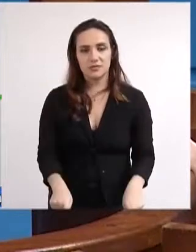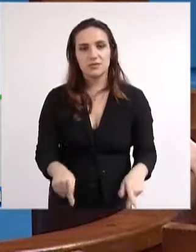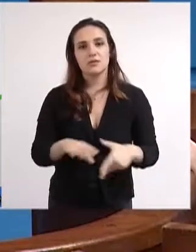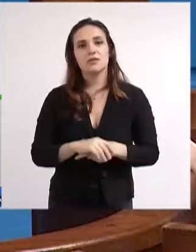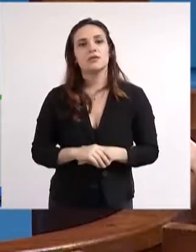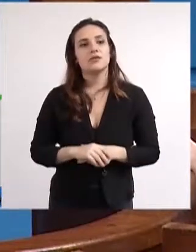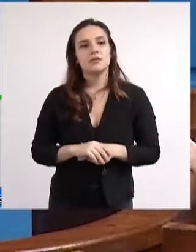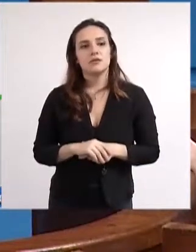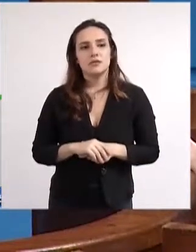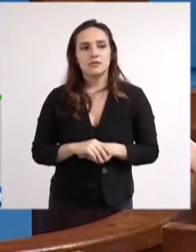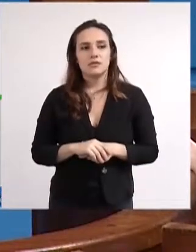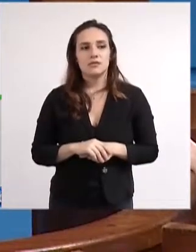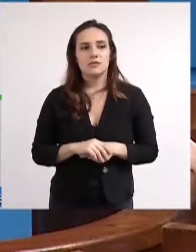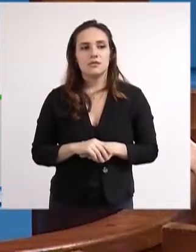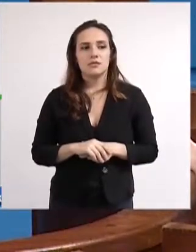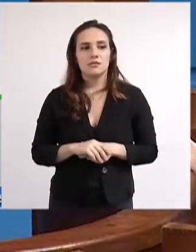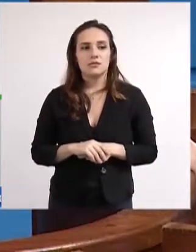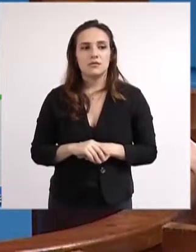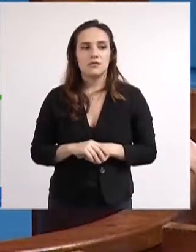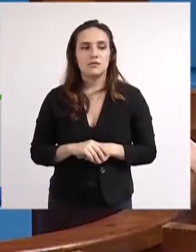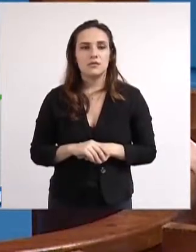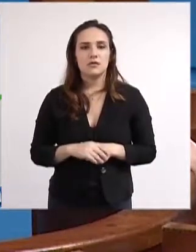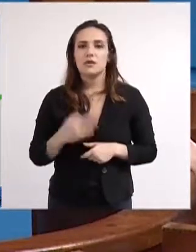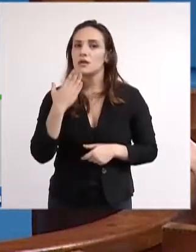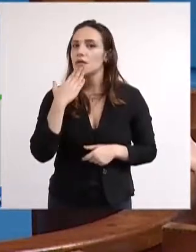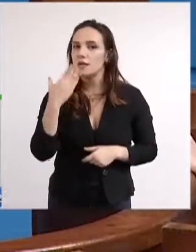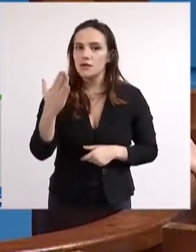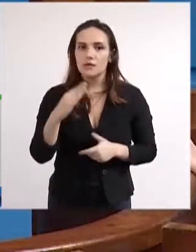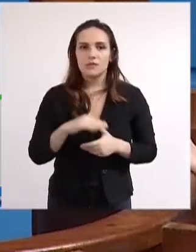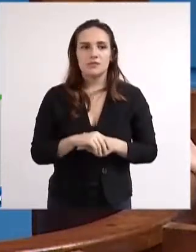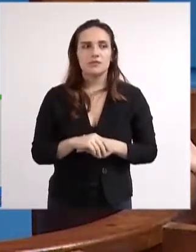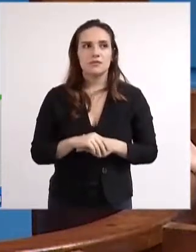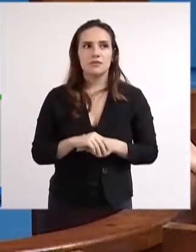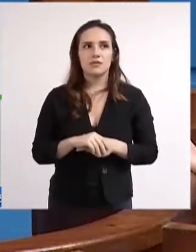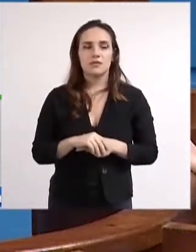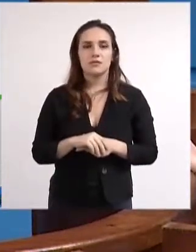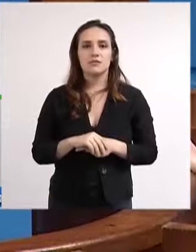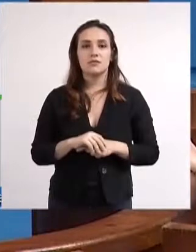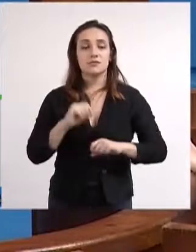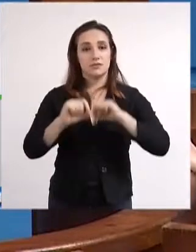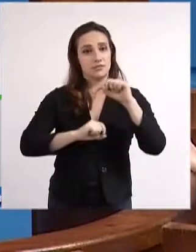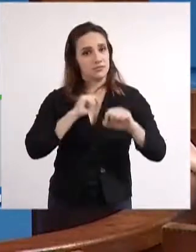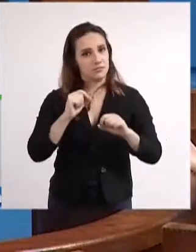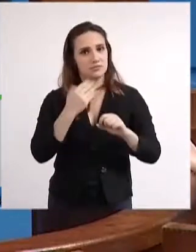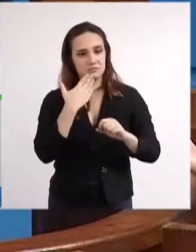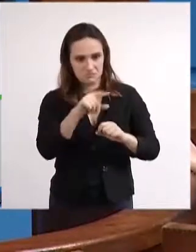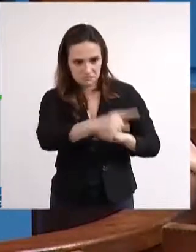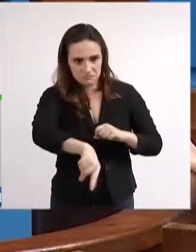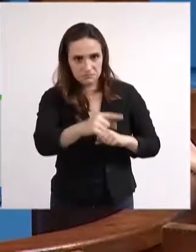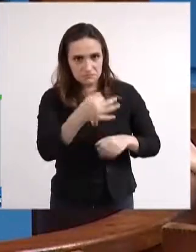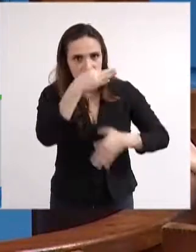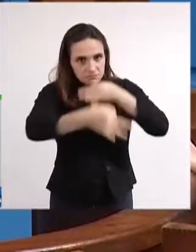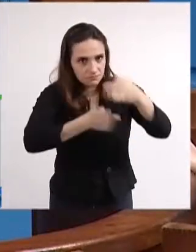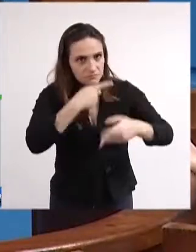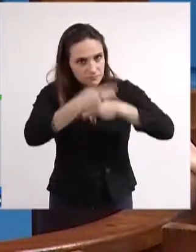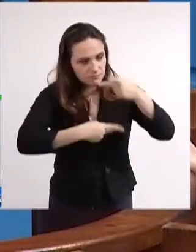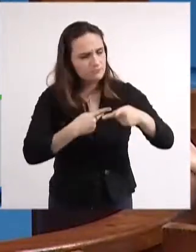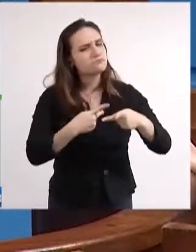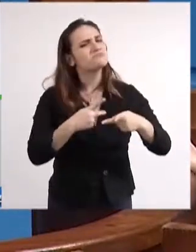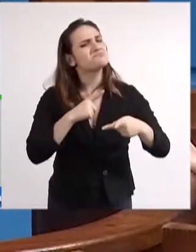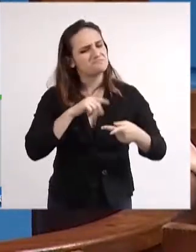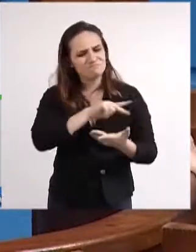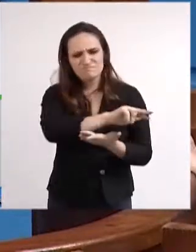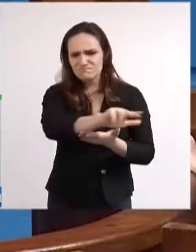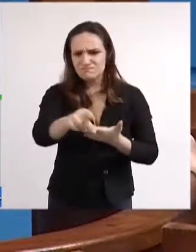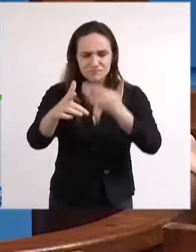que deu oportunidade para os servidores se manifestarem, e nós ouvimos vários depoimentos